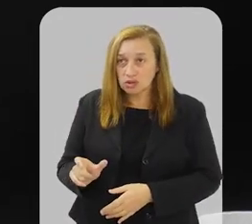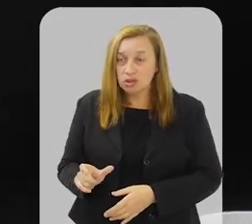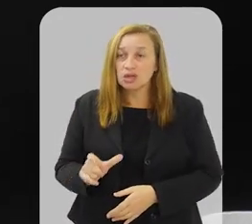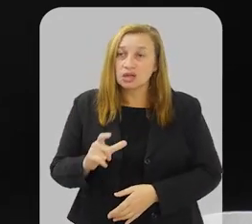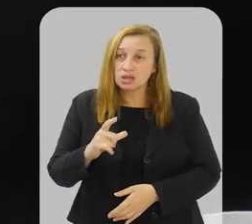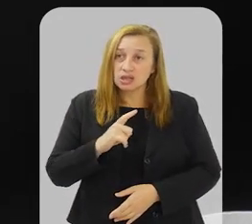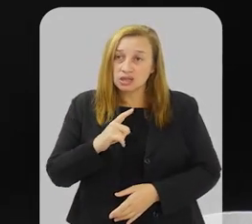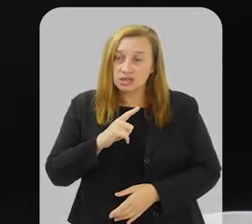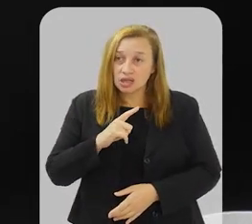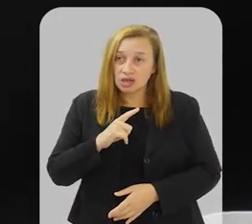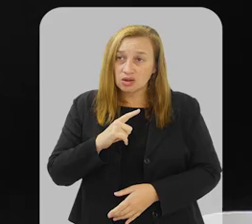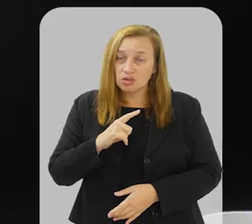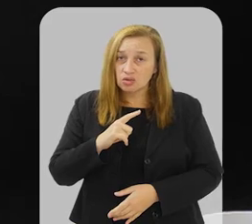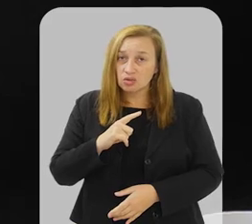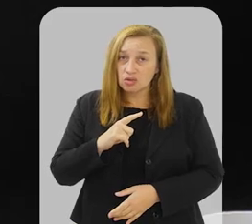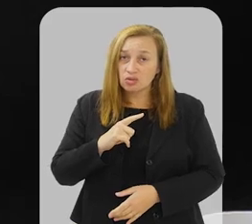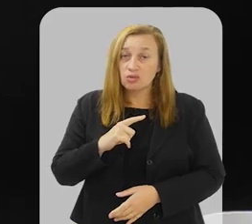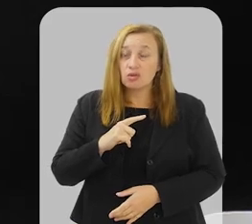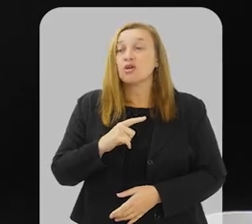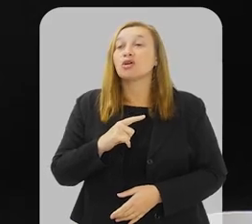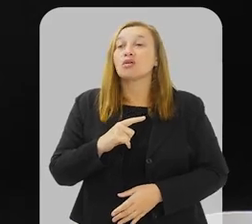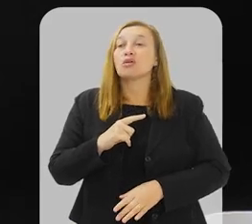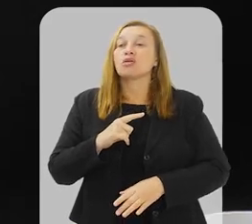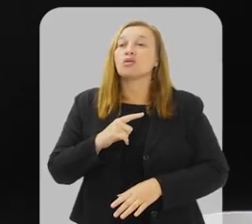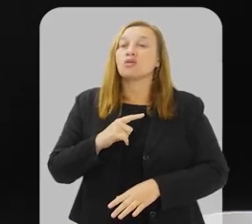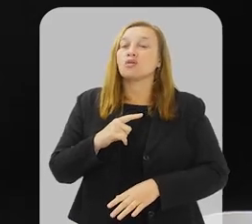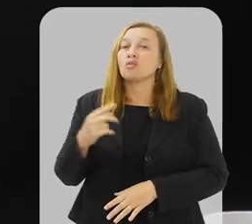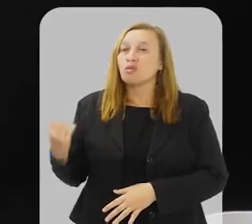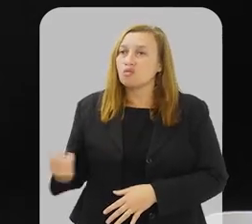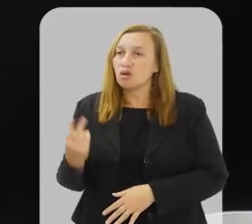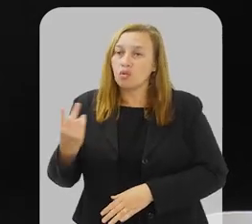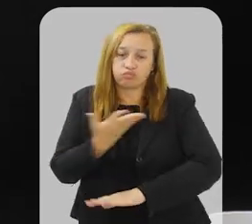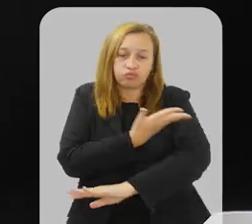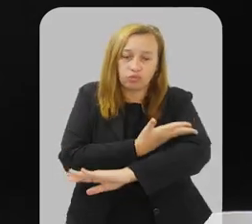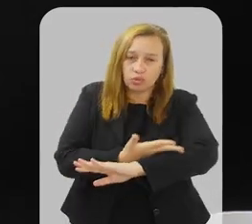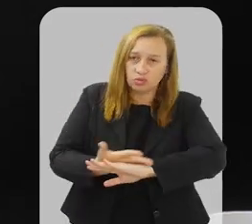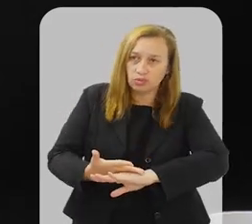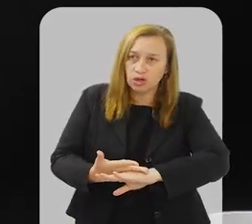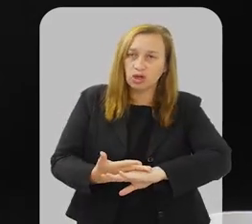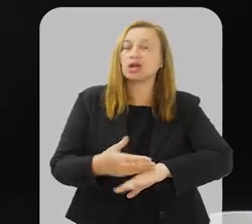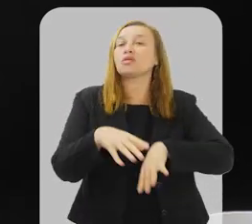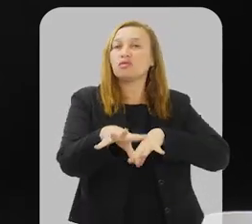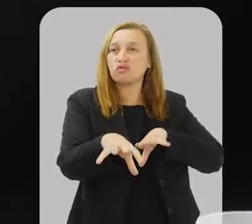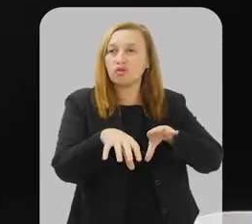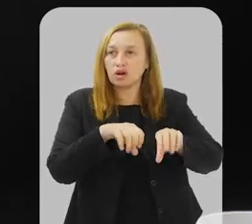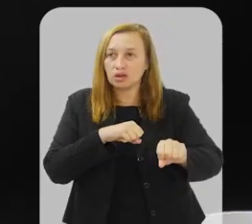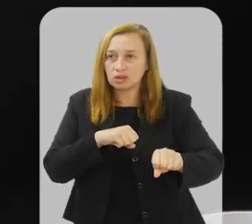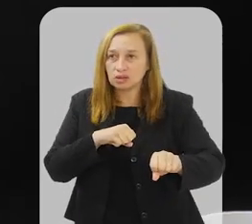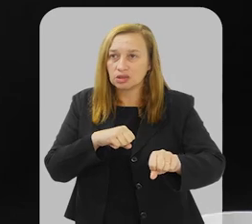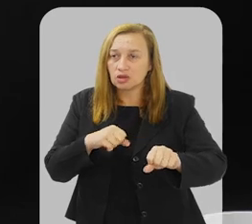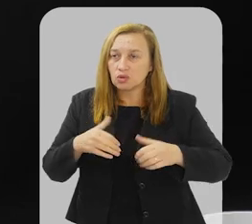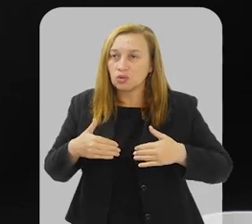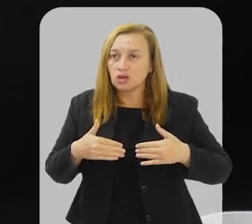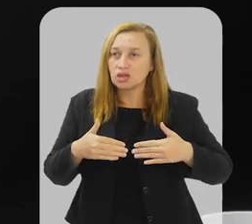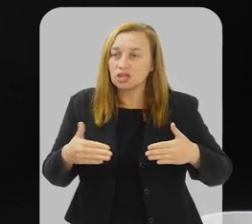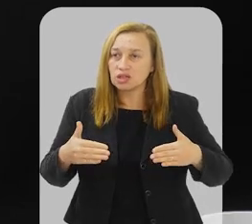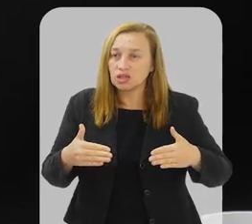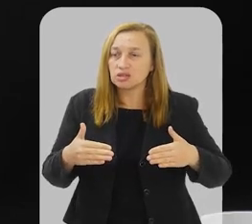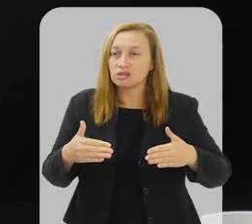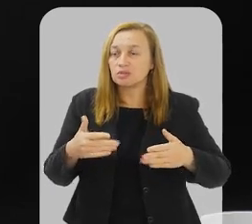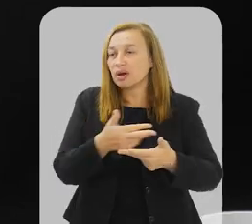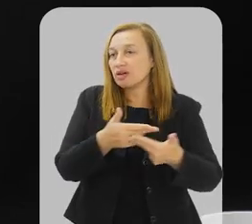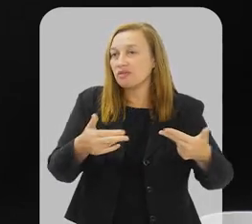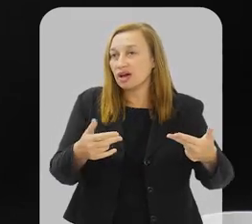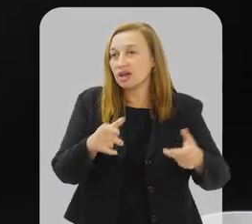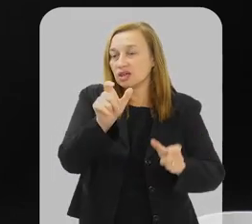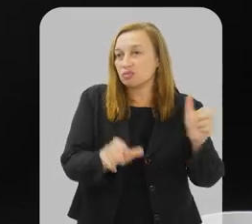pessoa que tem o benefício de ser uma pessoa branca ser uma pessoa que teve uma formação e talvez eu seja